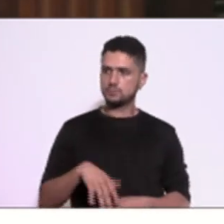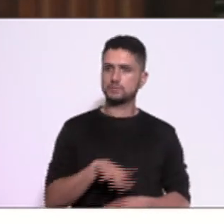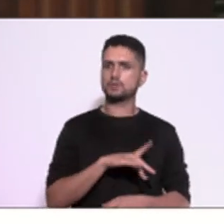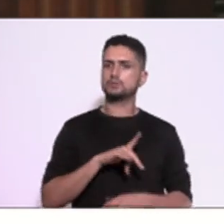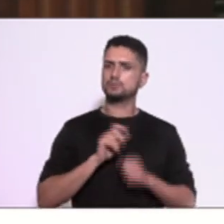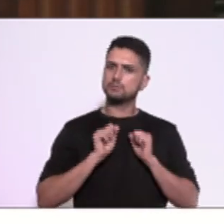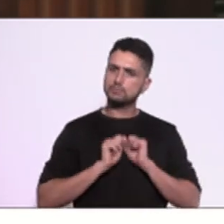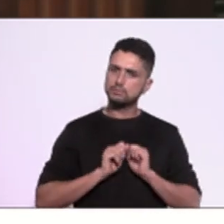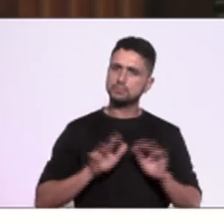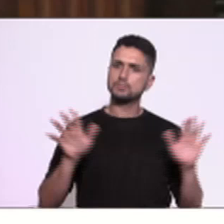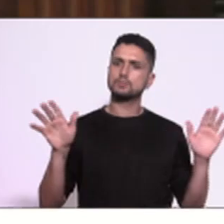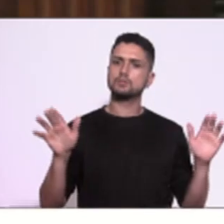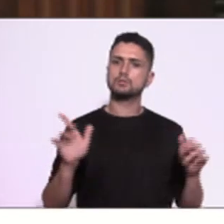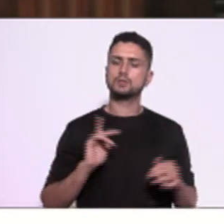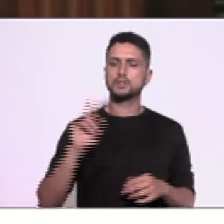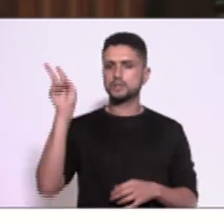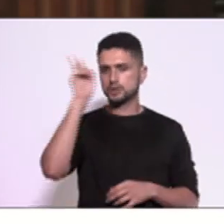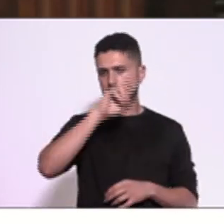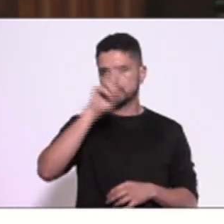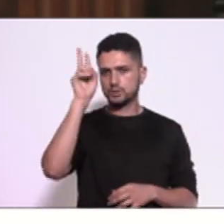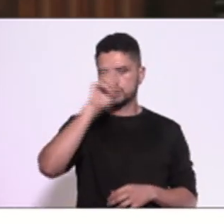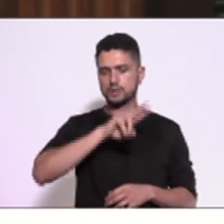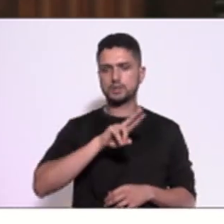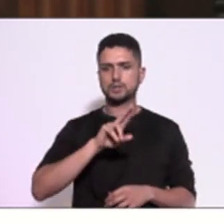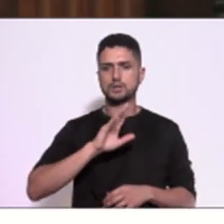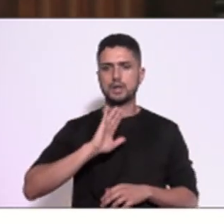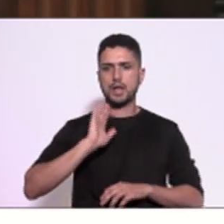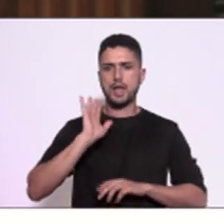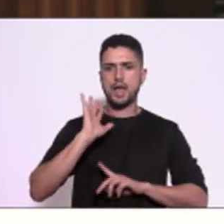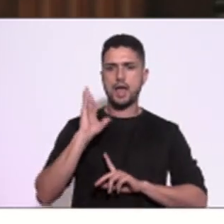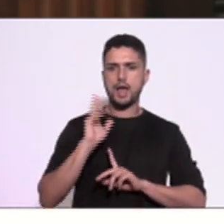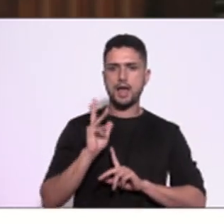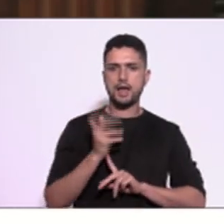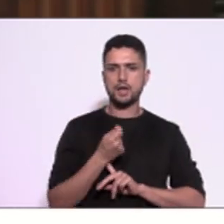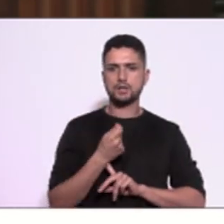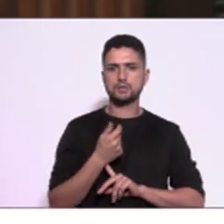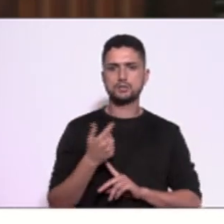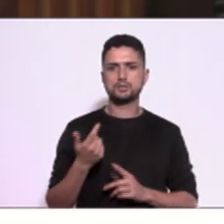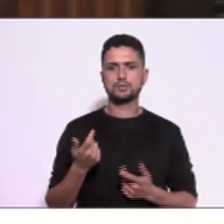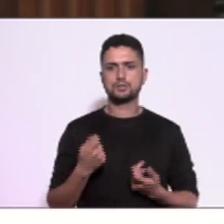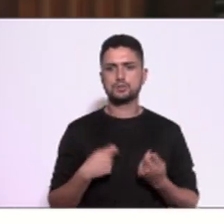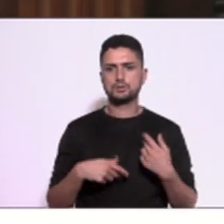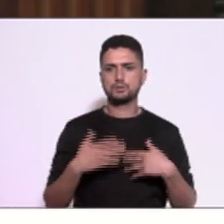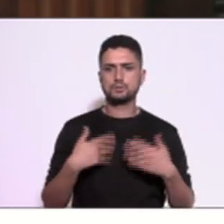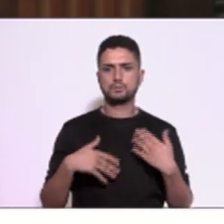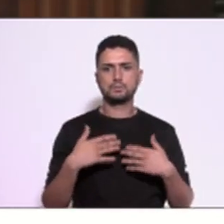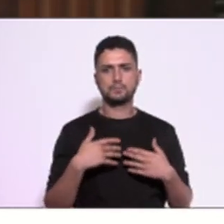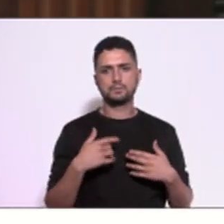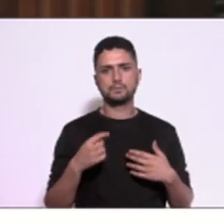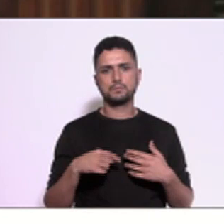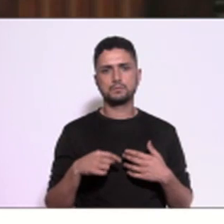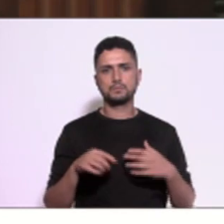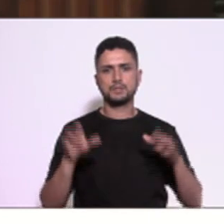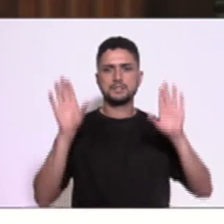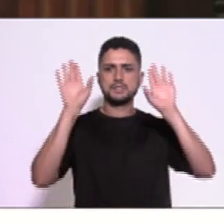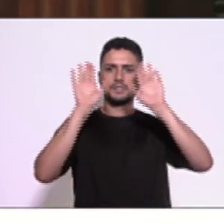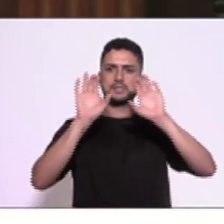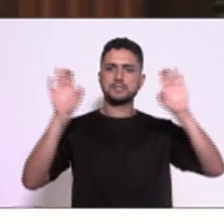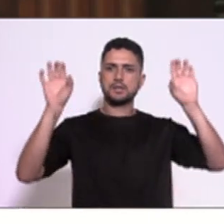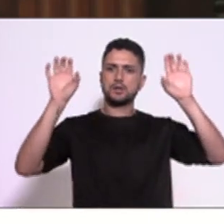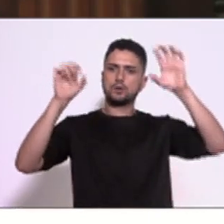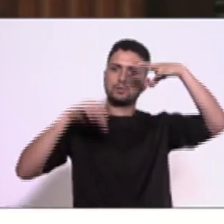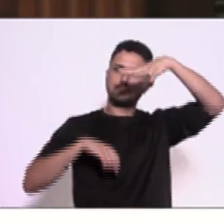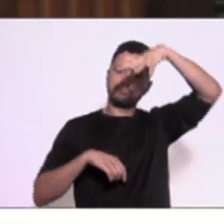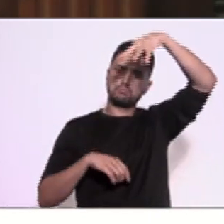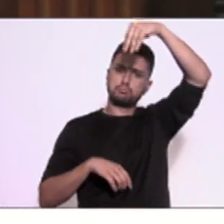essa imponência histórica, artística, arquitetônica que nós estamos aqui, o céu, no